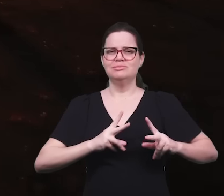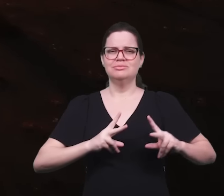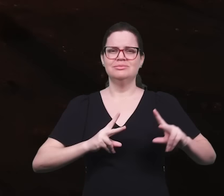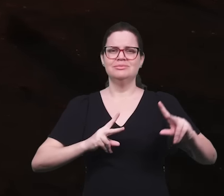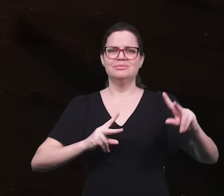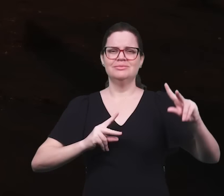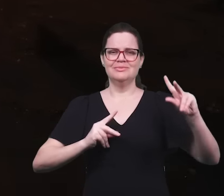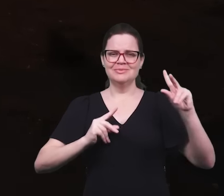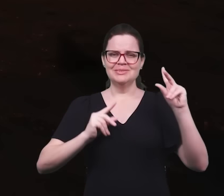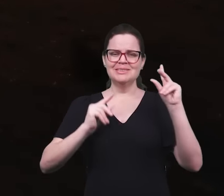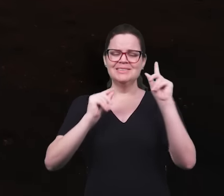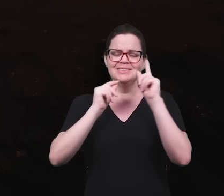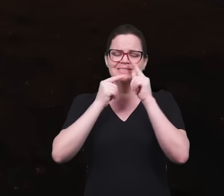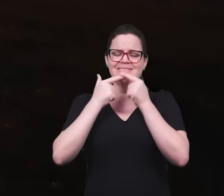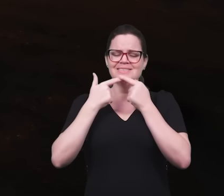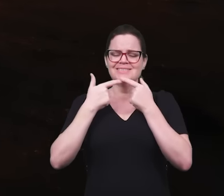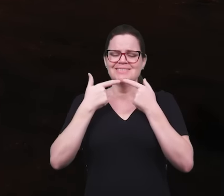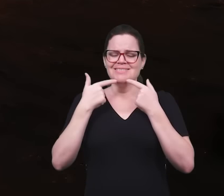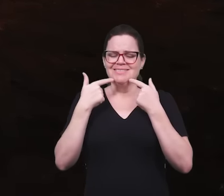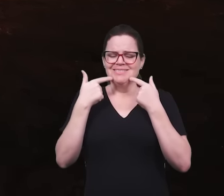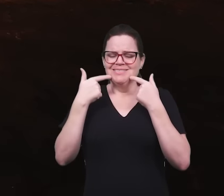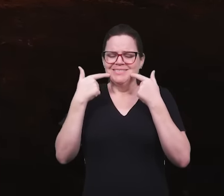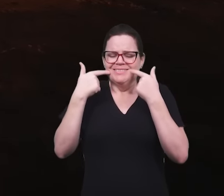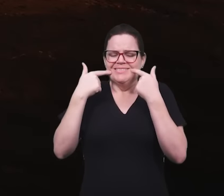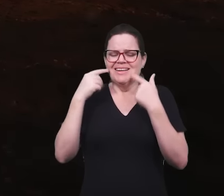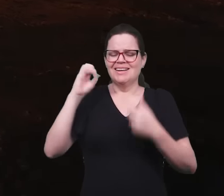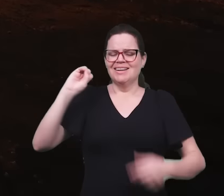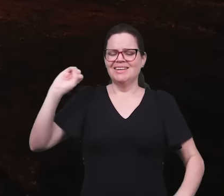Ele faz nascer a luz,